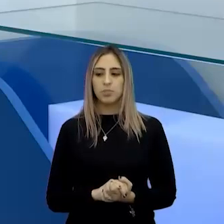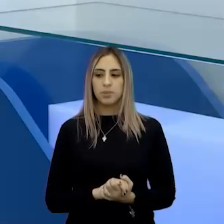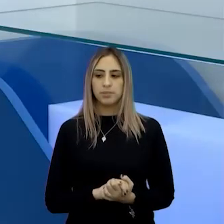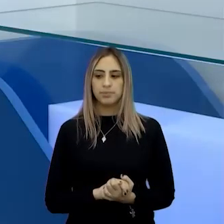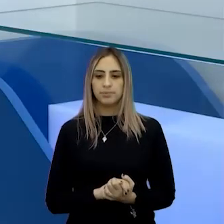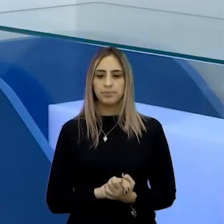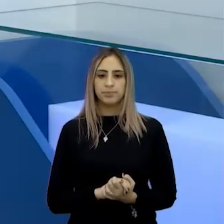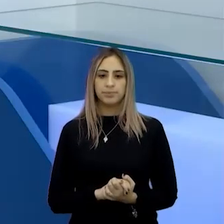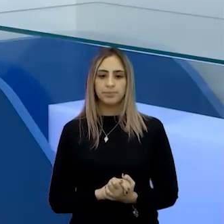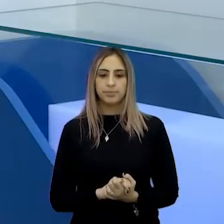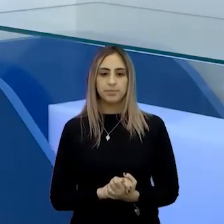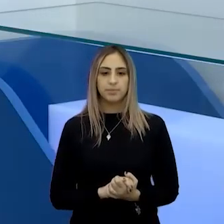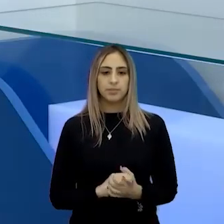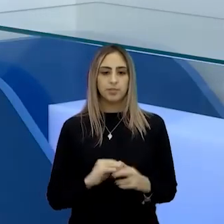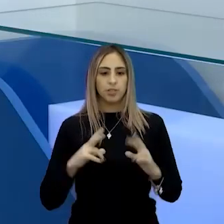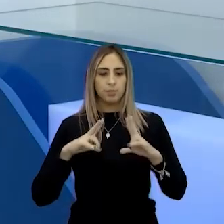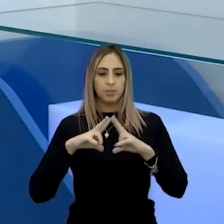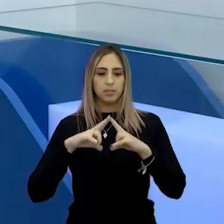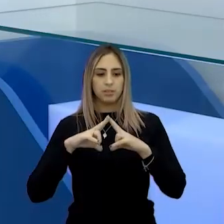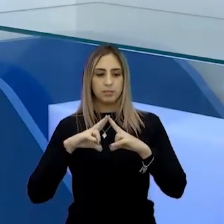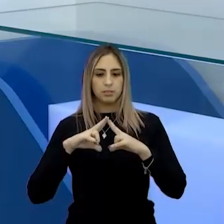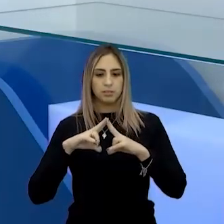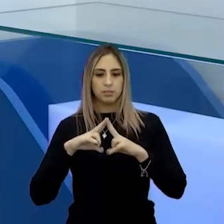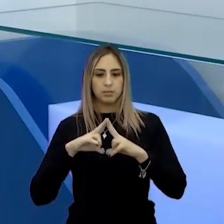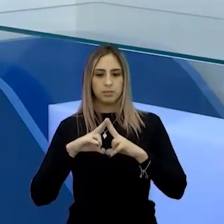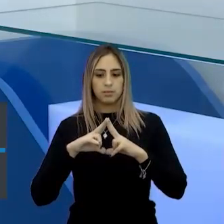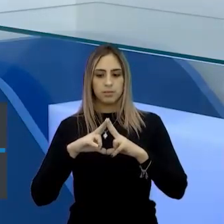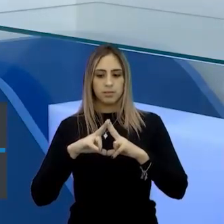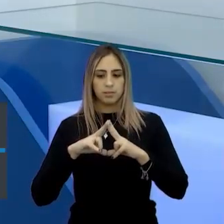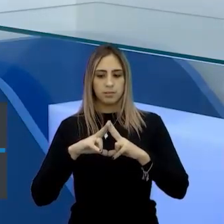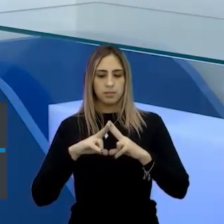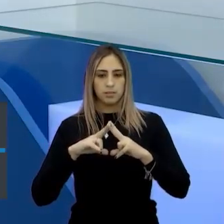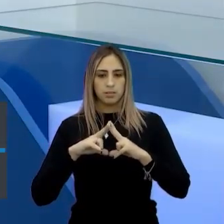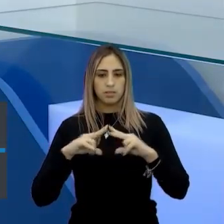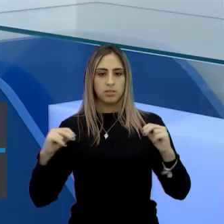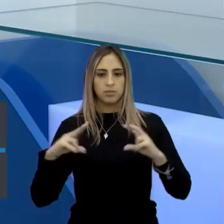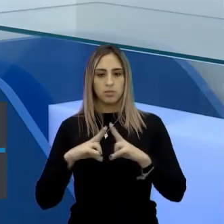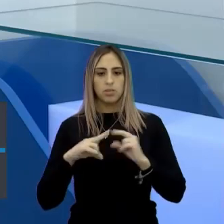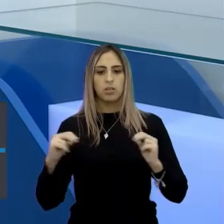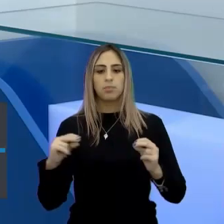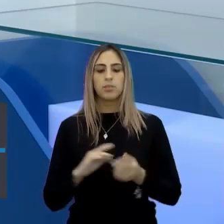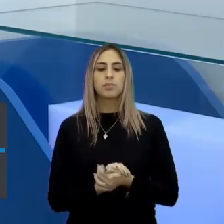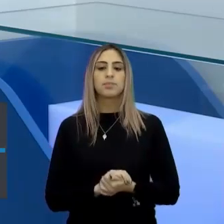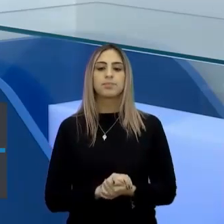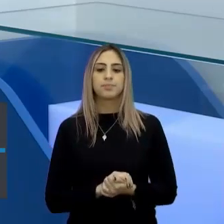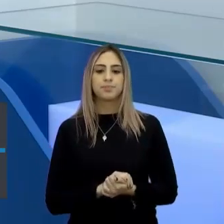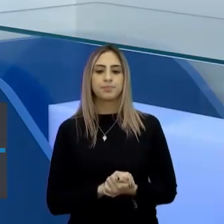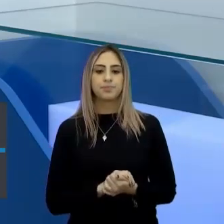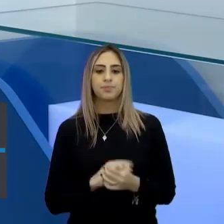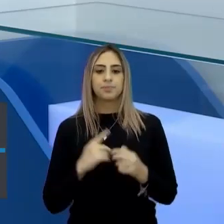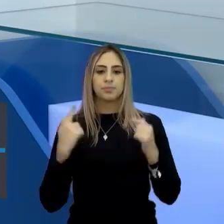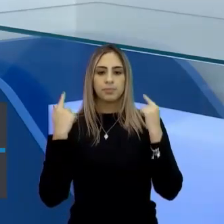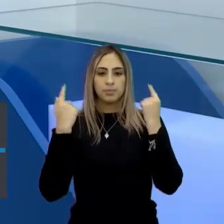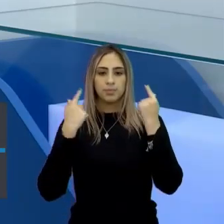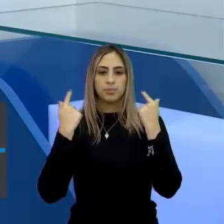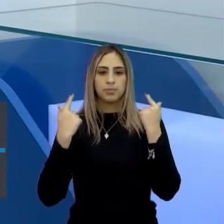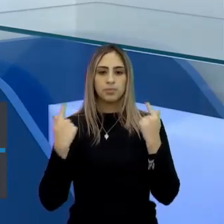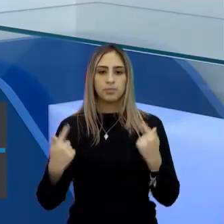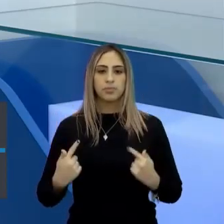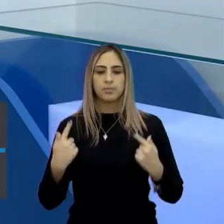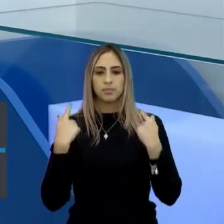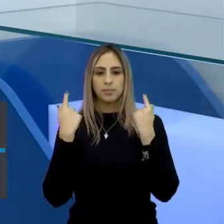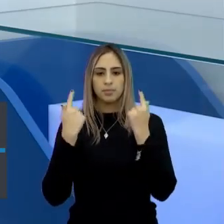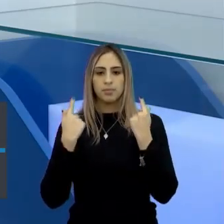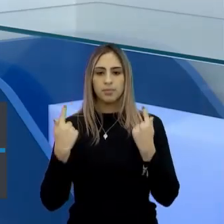uma calça jeans e um sapatinho claro. E o meu sinal, é esse aqui, ó, que representa aí